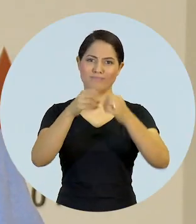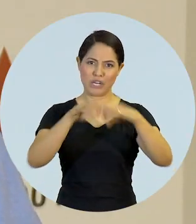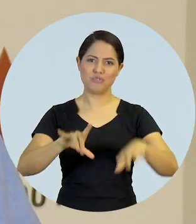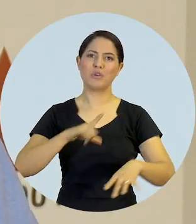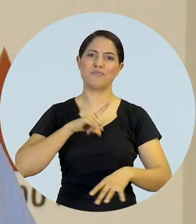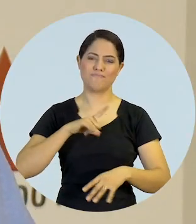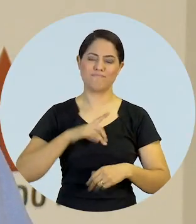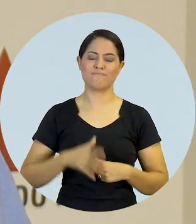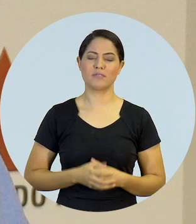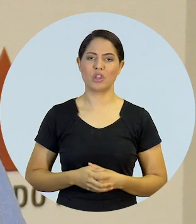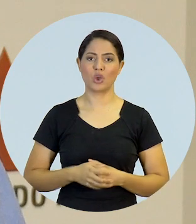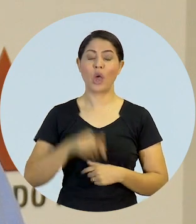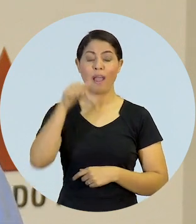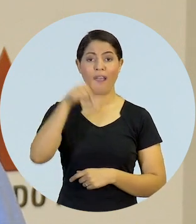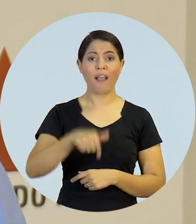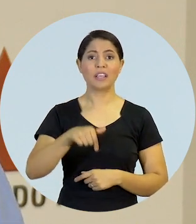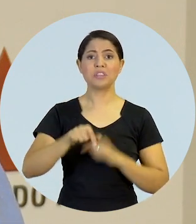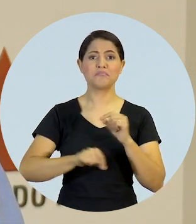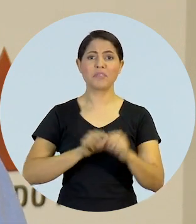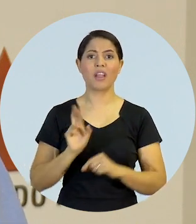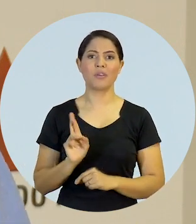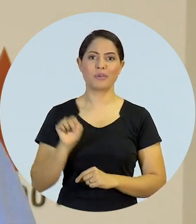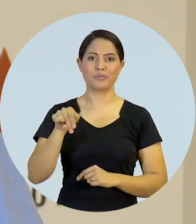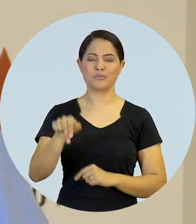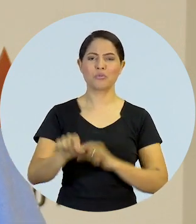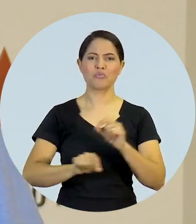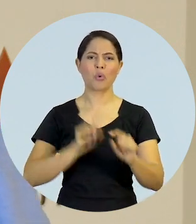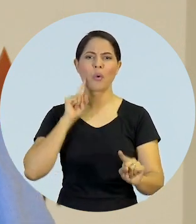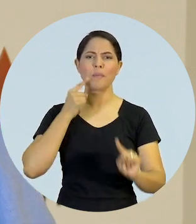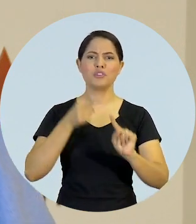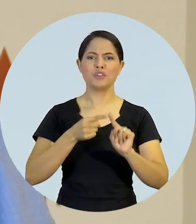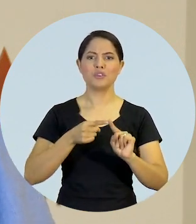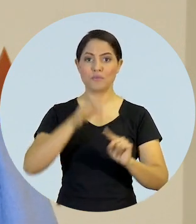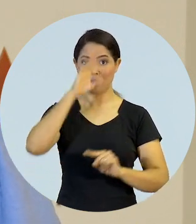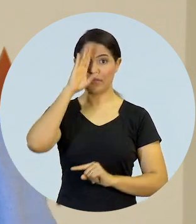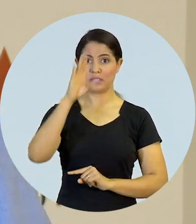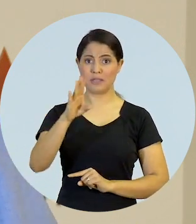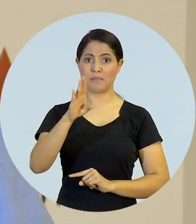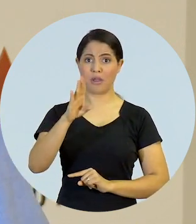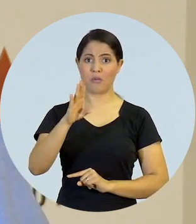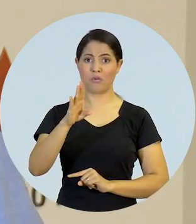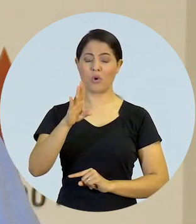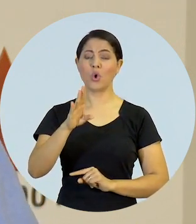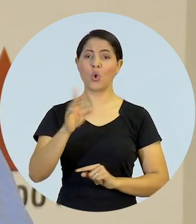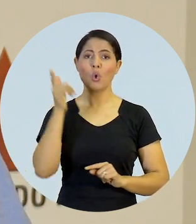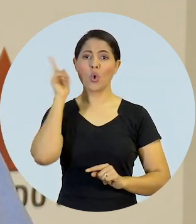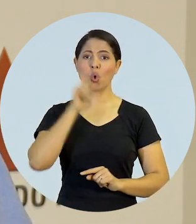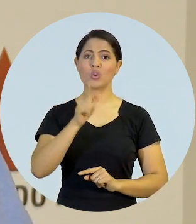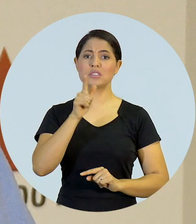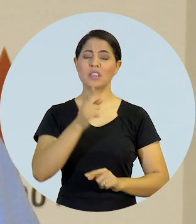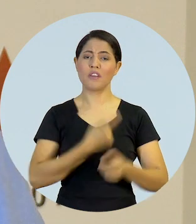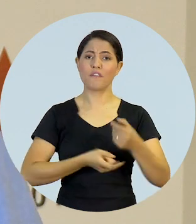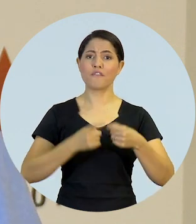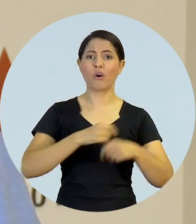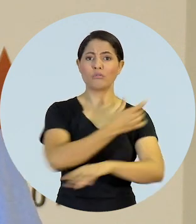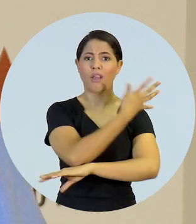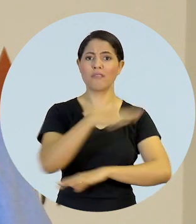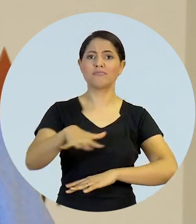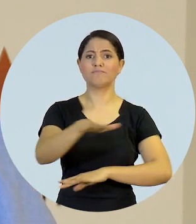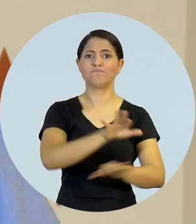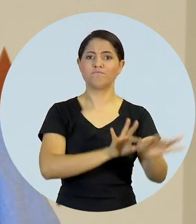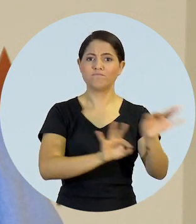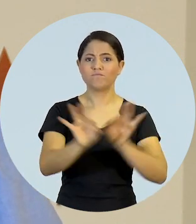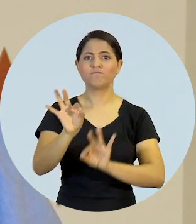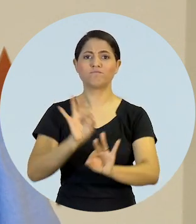específico do Rio Grande do Norte, terá como objeto maior a recuperação dos ecossistemas atingidos, uma vez que